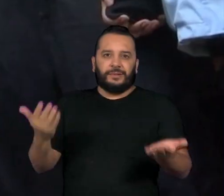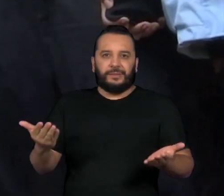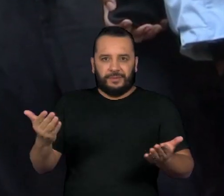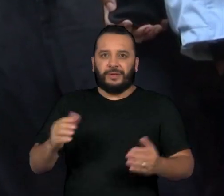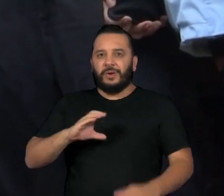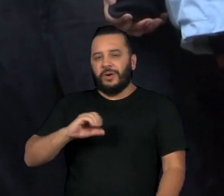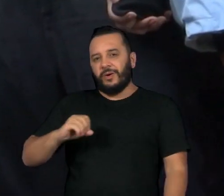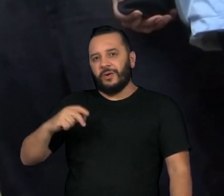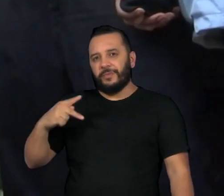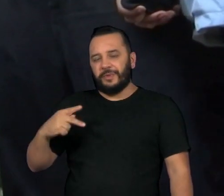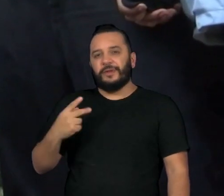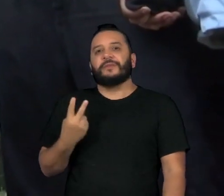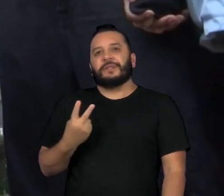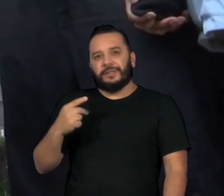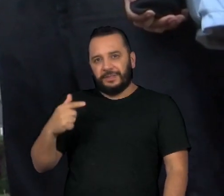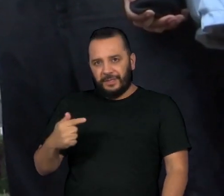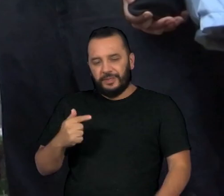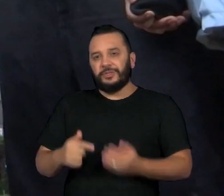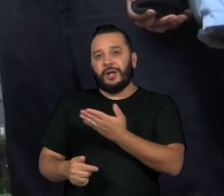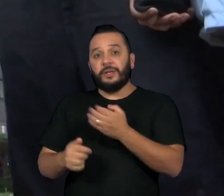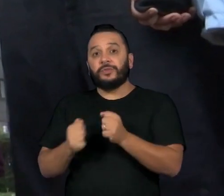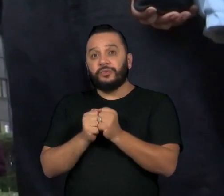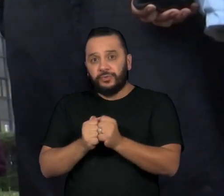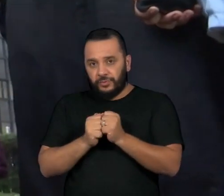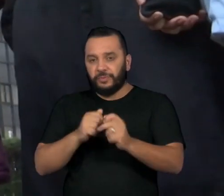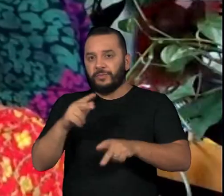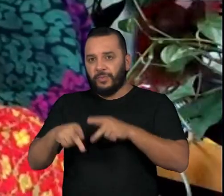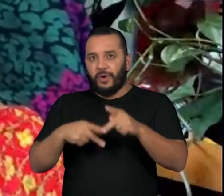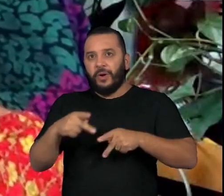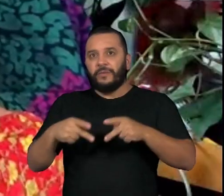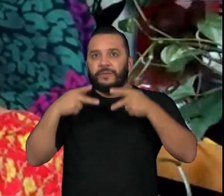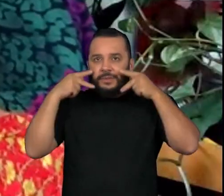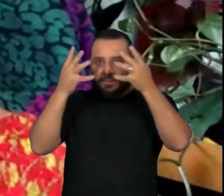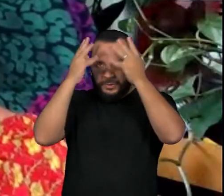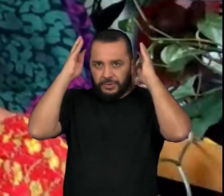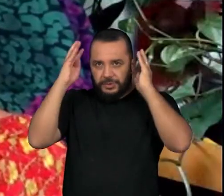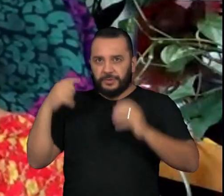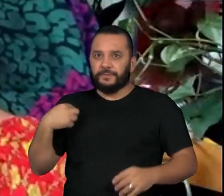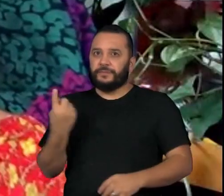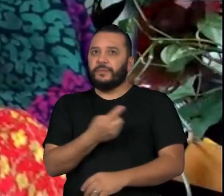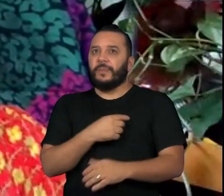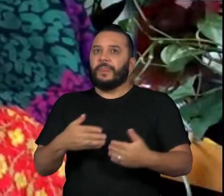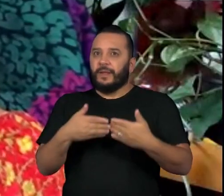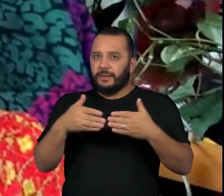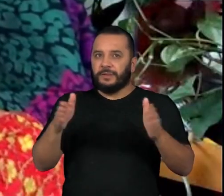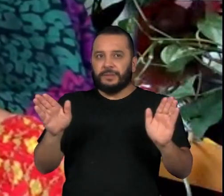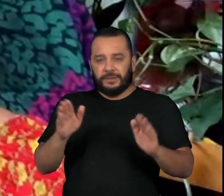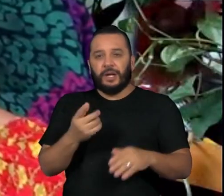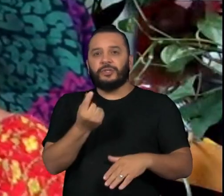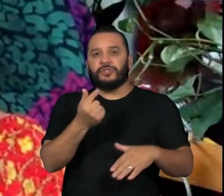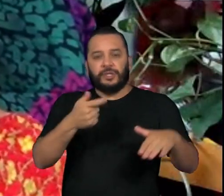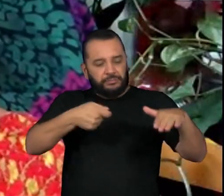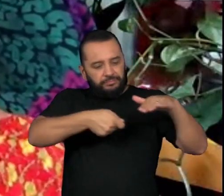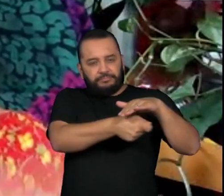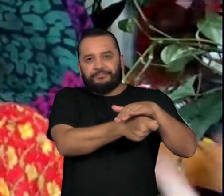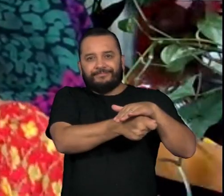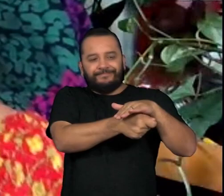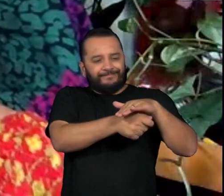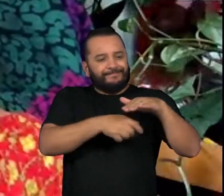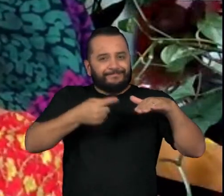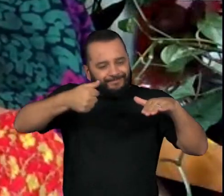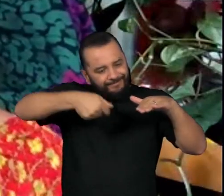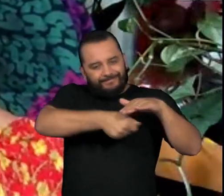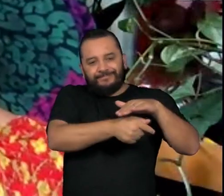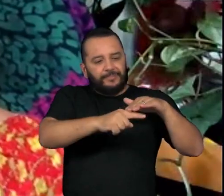COP27, caminha junto com os povos originários. A gente vai lançar um fundo da Juventude por Justiça Climática